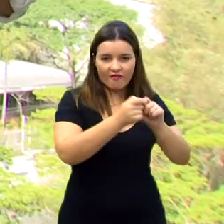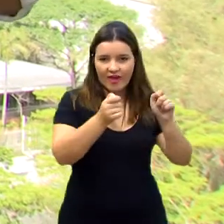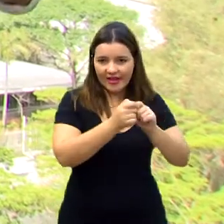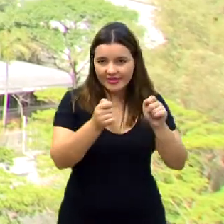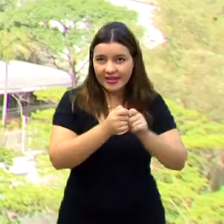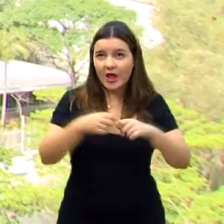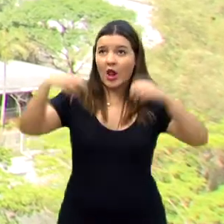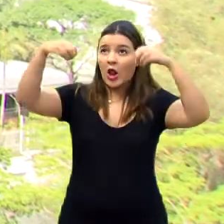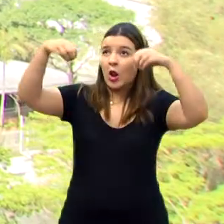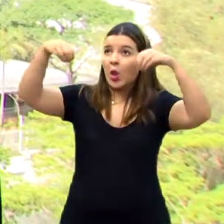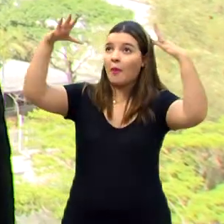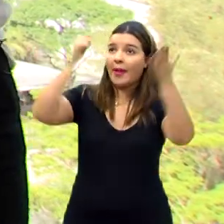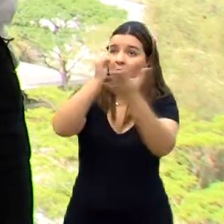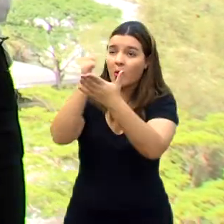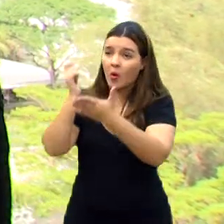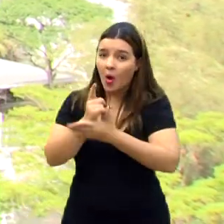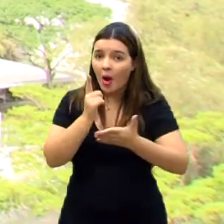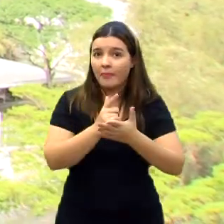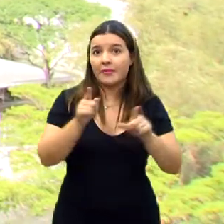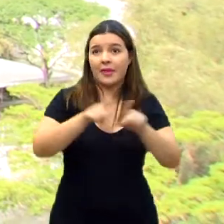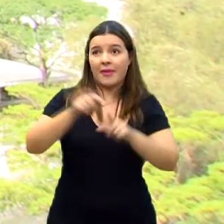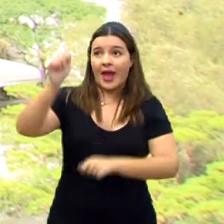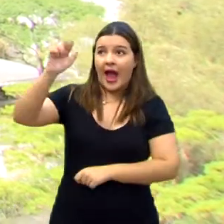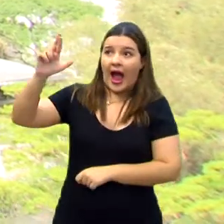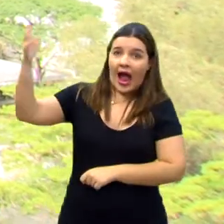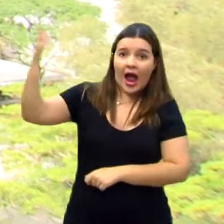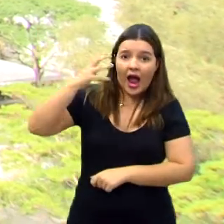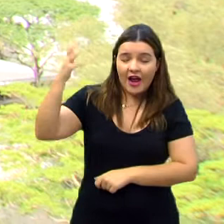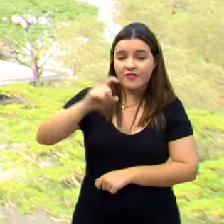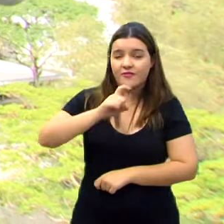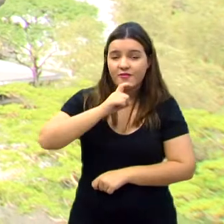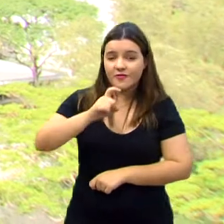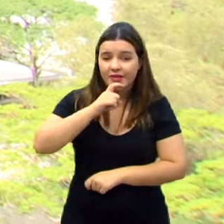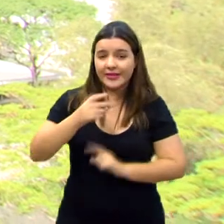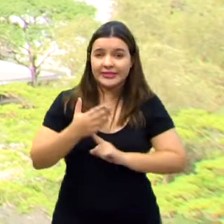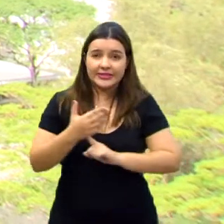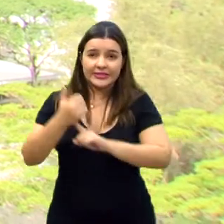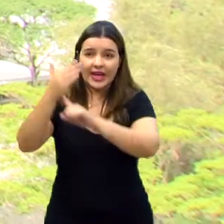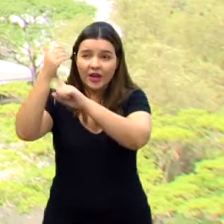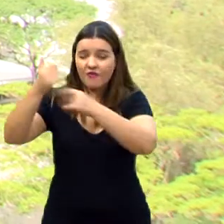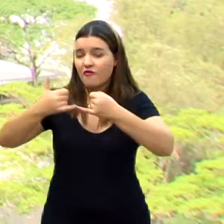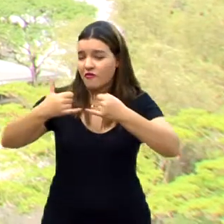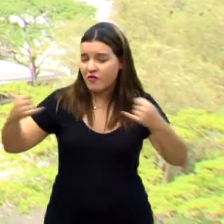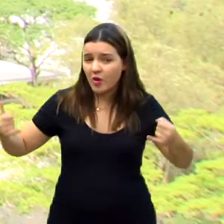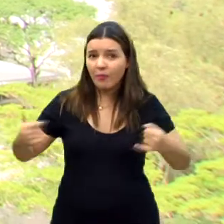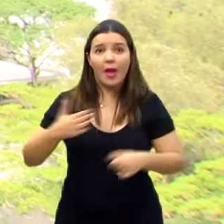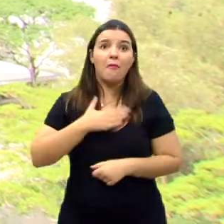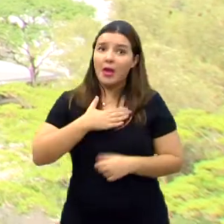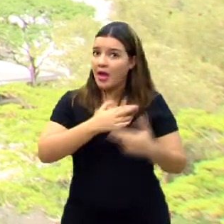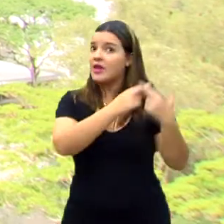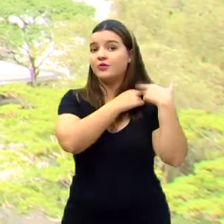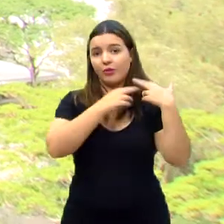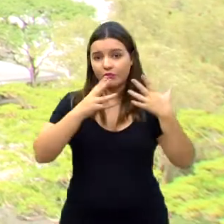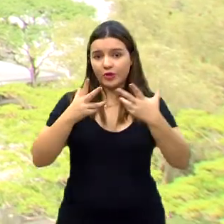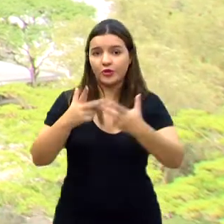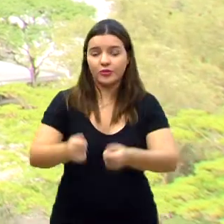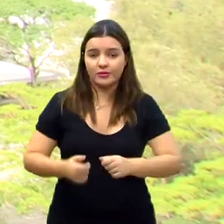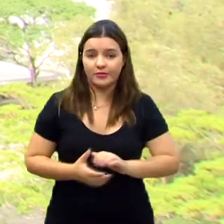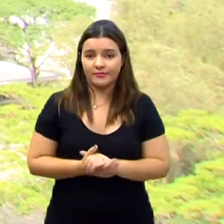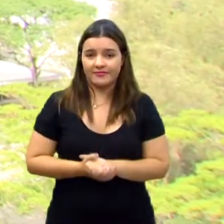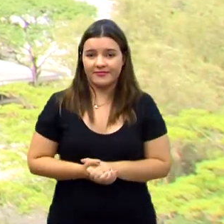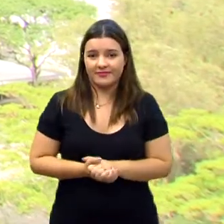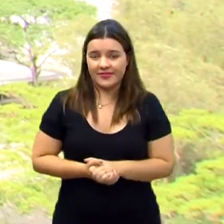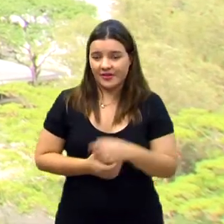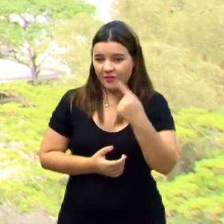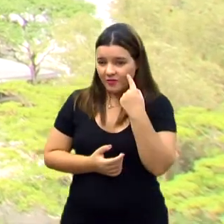forros a parte também é de ar condicionado de Tecnologia de infra o design interiores ele a globa